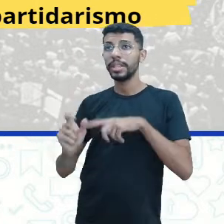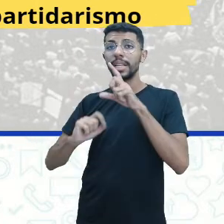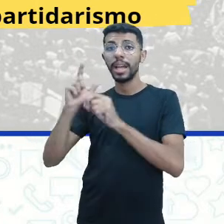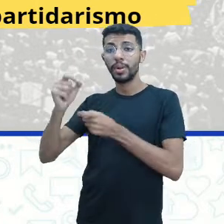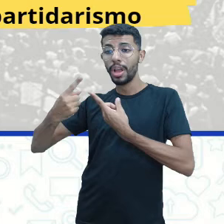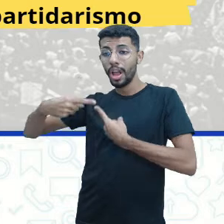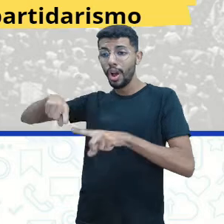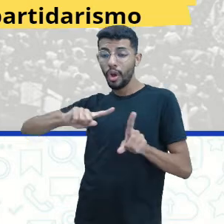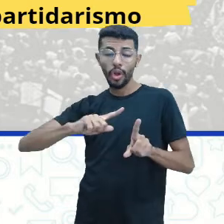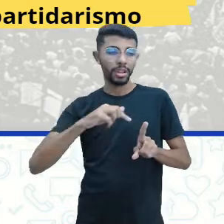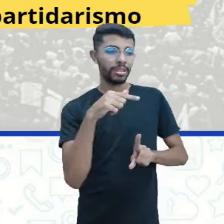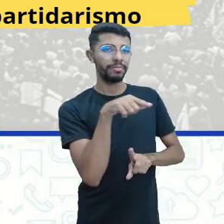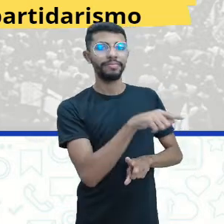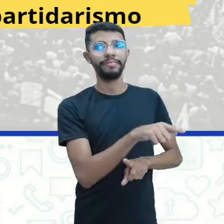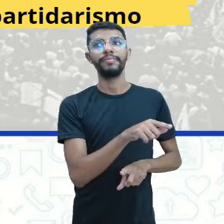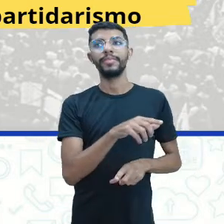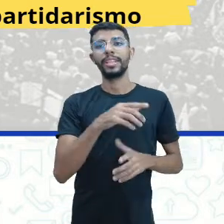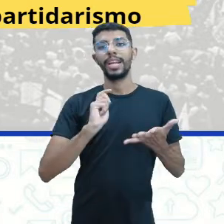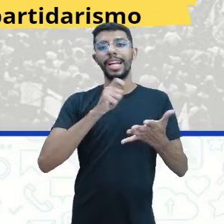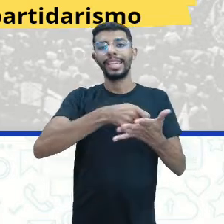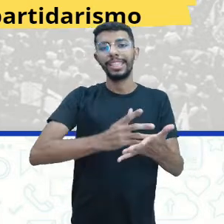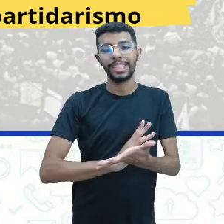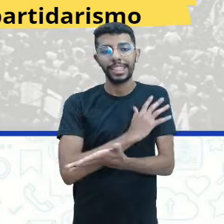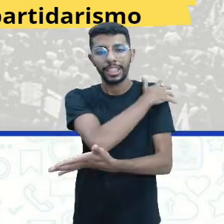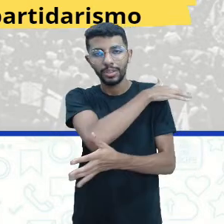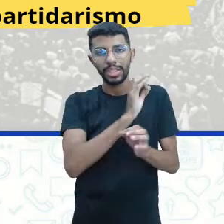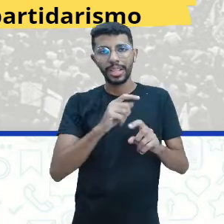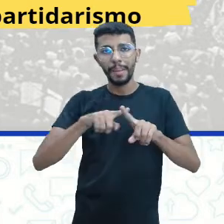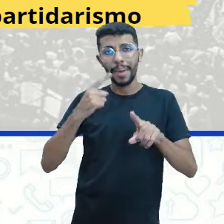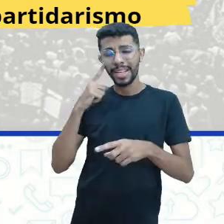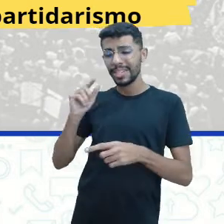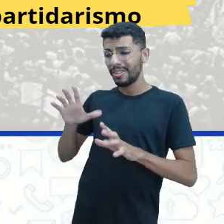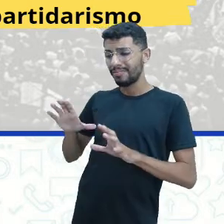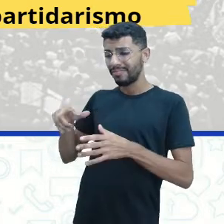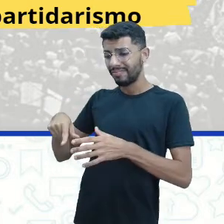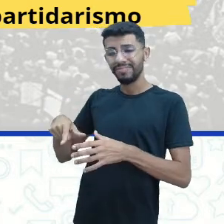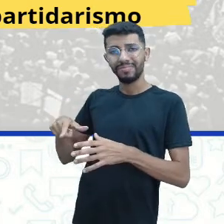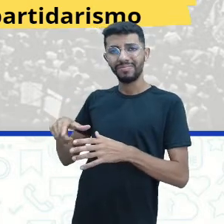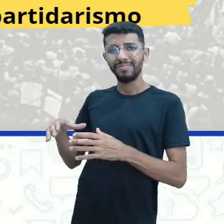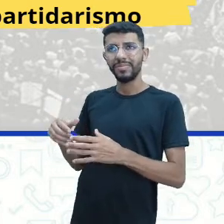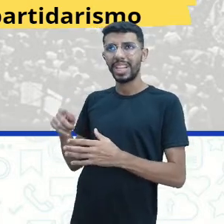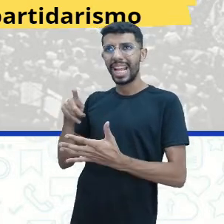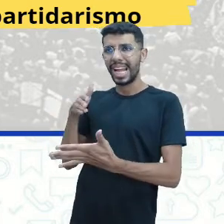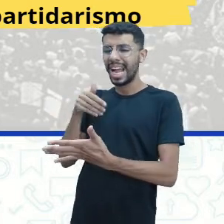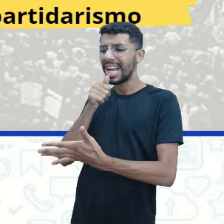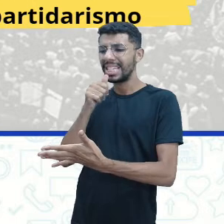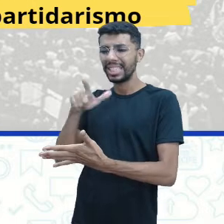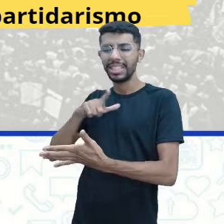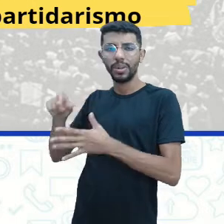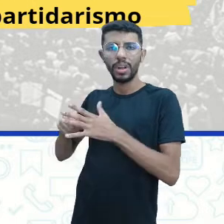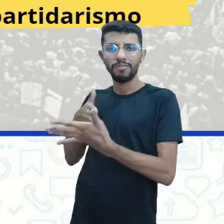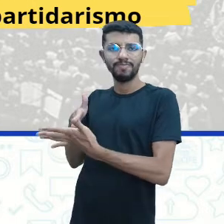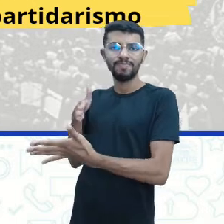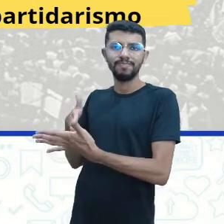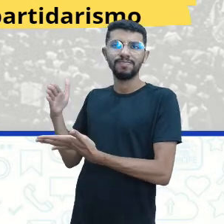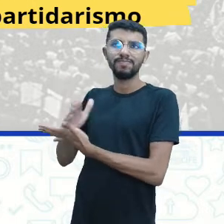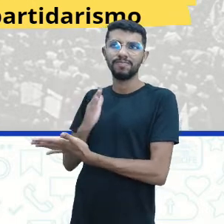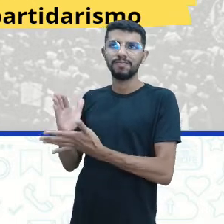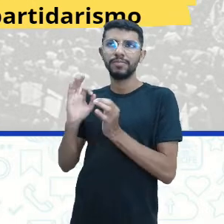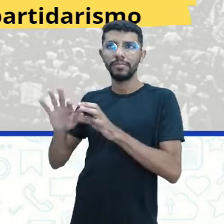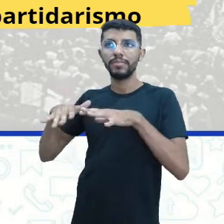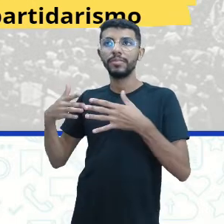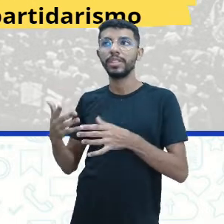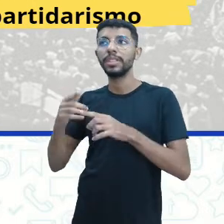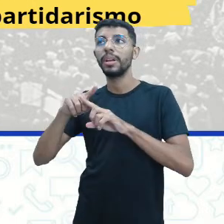oposição à ditadura, mas era uma oposição, enfim, muito limitada, porque a ditadura não possibilitava com que